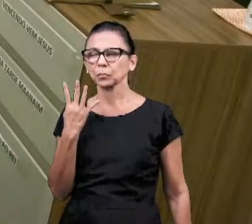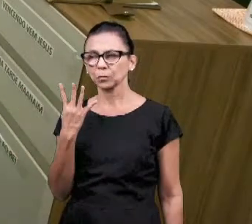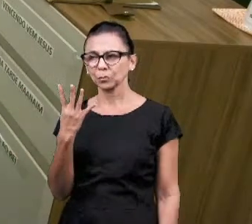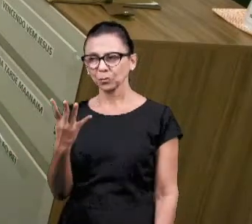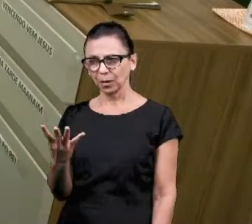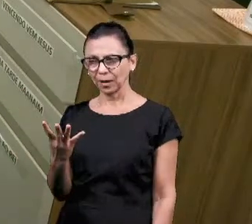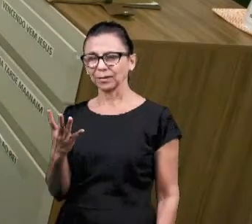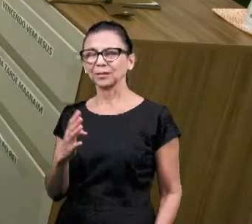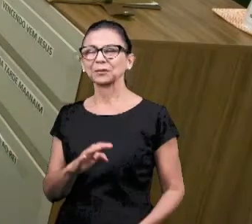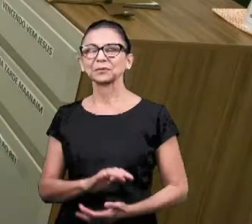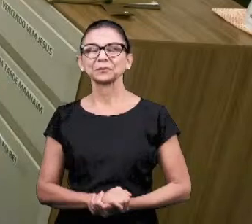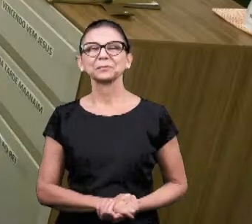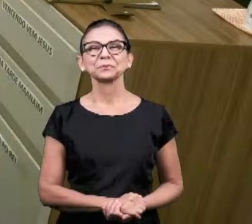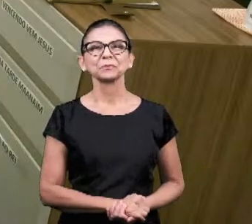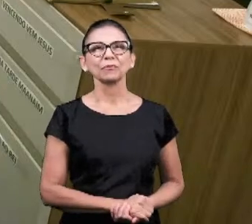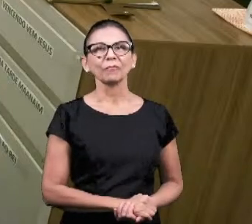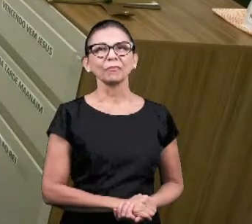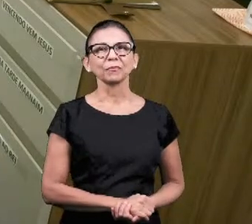De onde